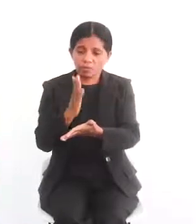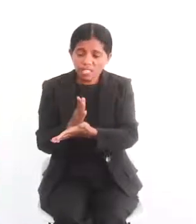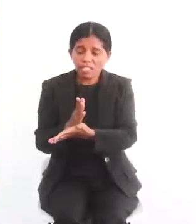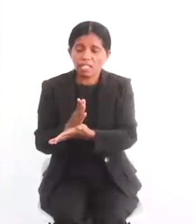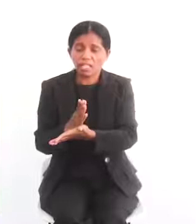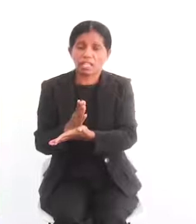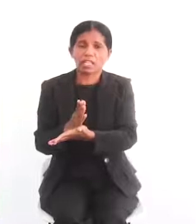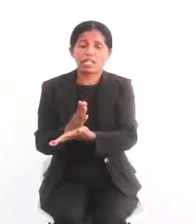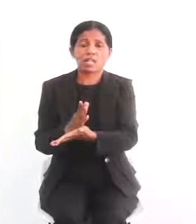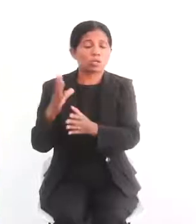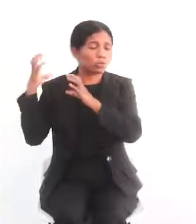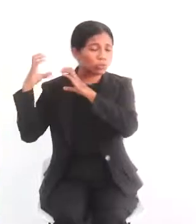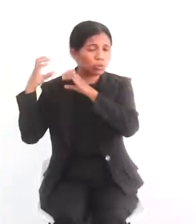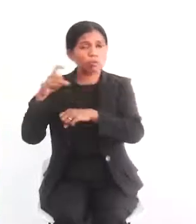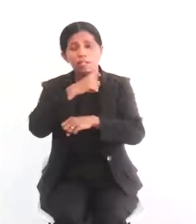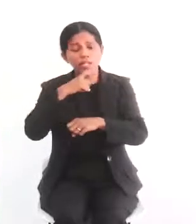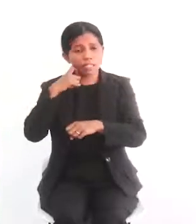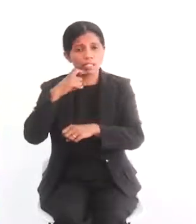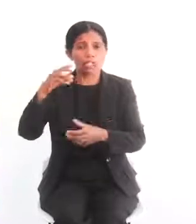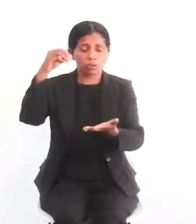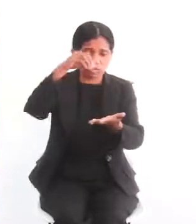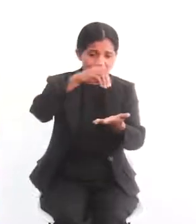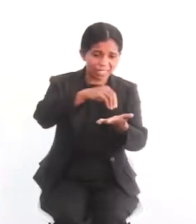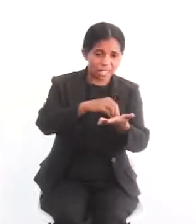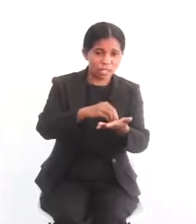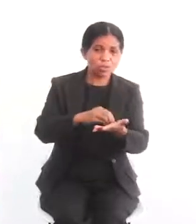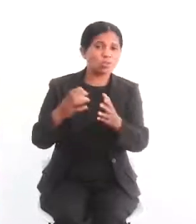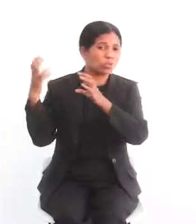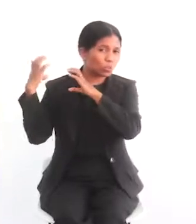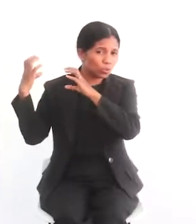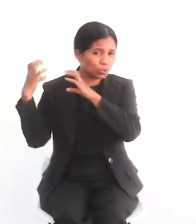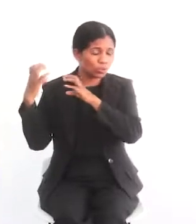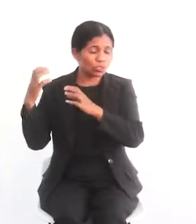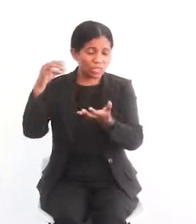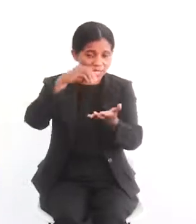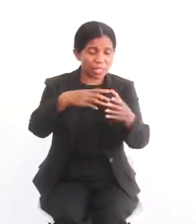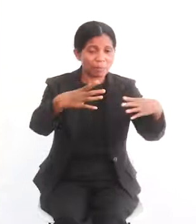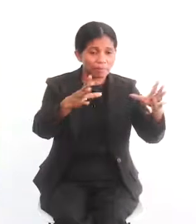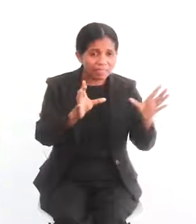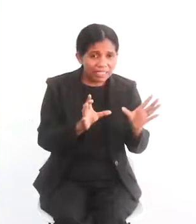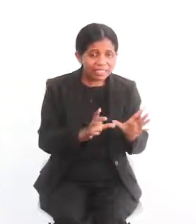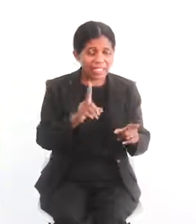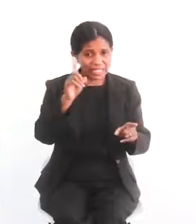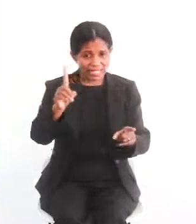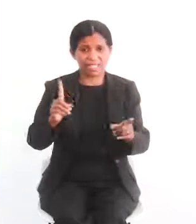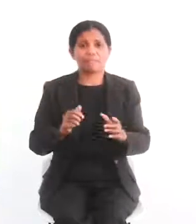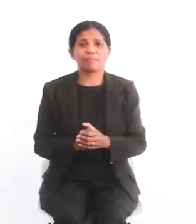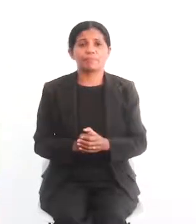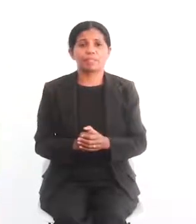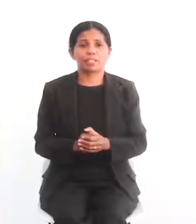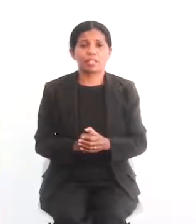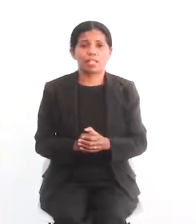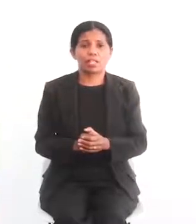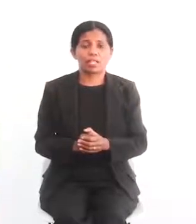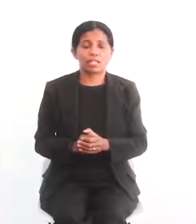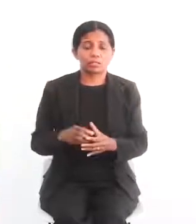Abilai pôs o coco ralado numa bacia. O urso Bere misturou